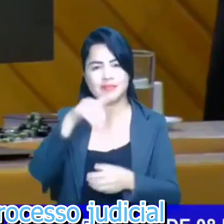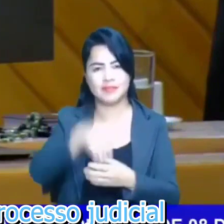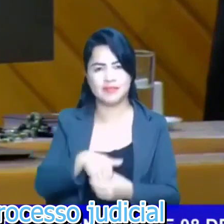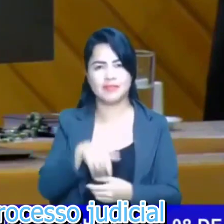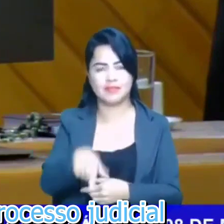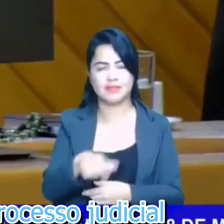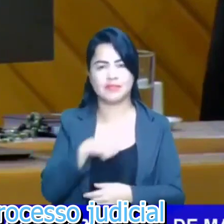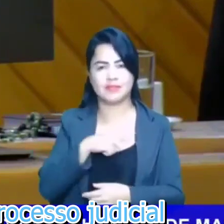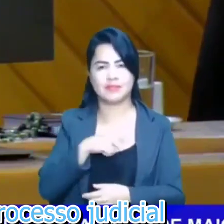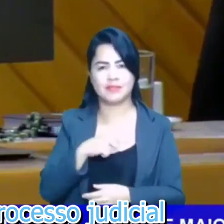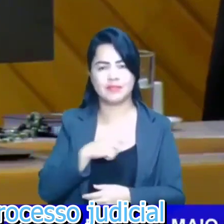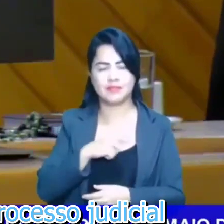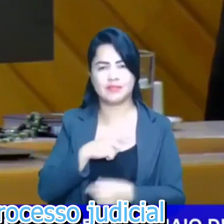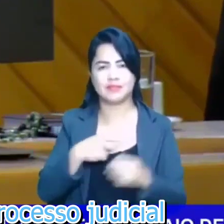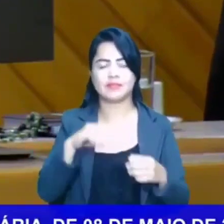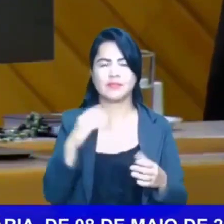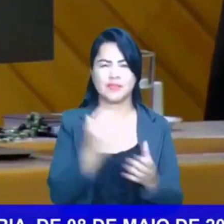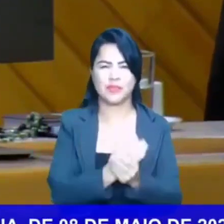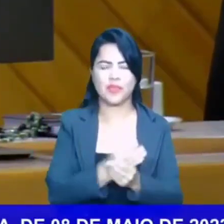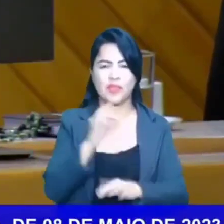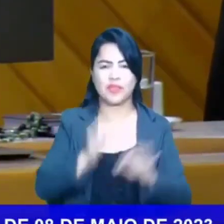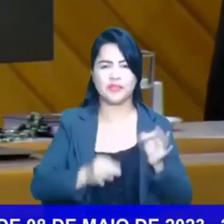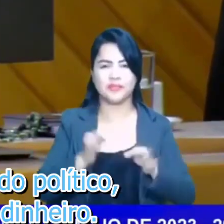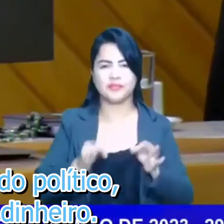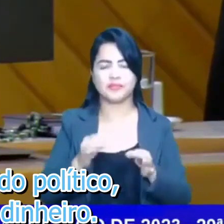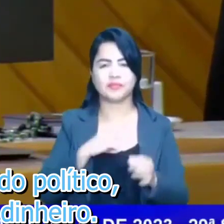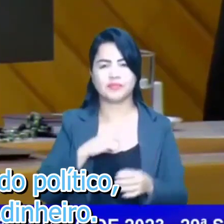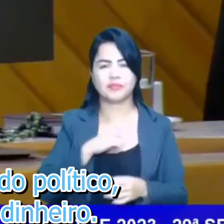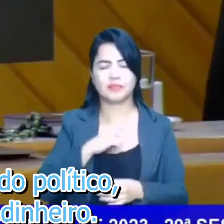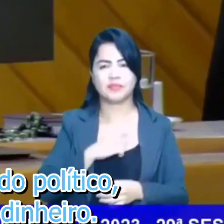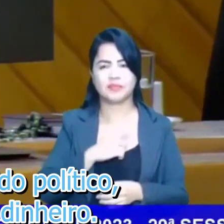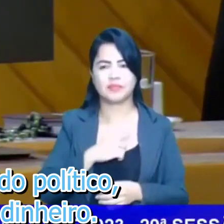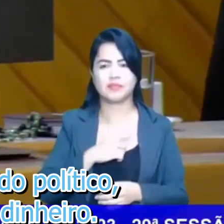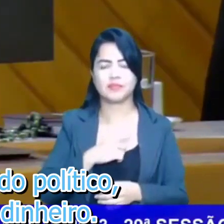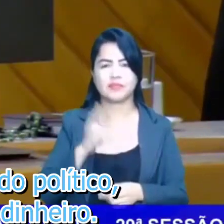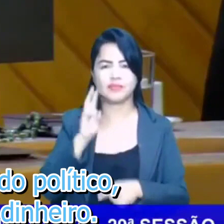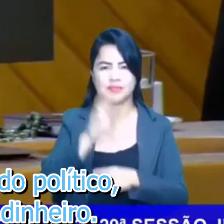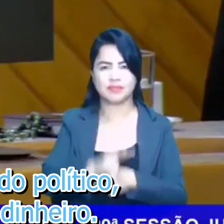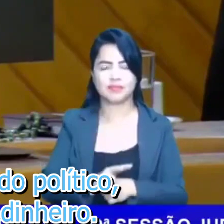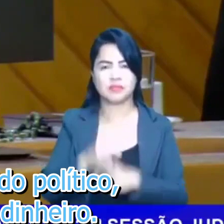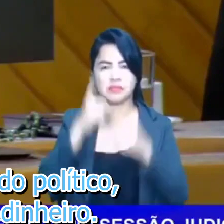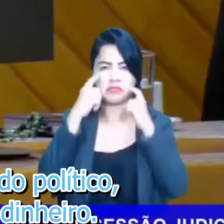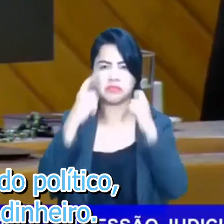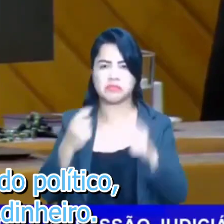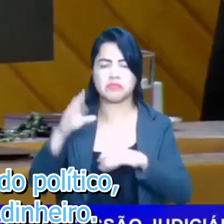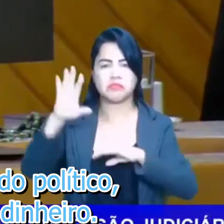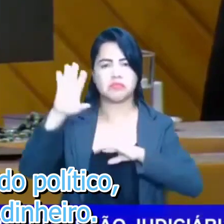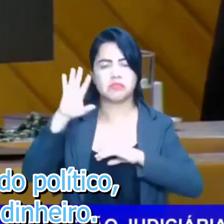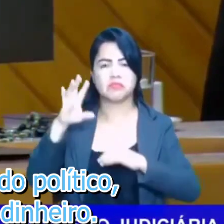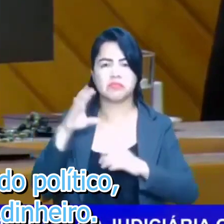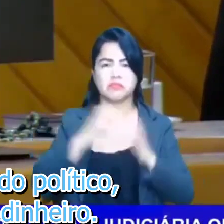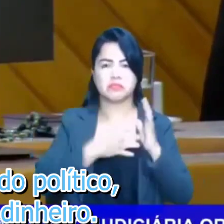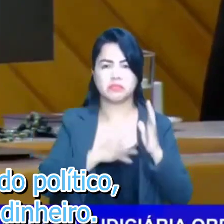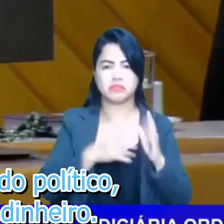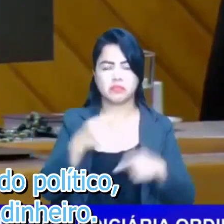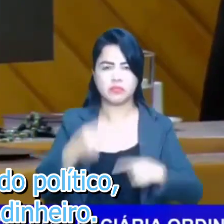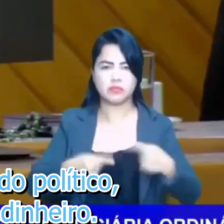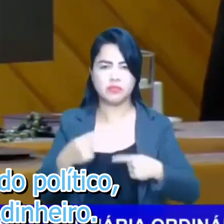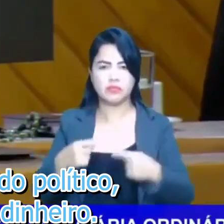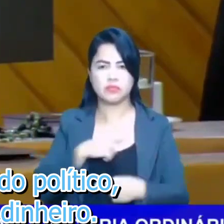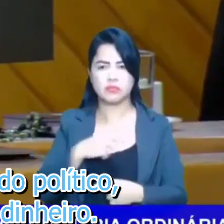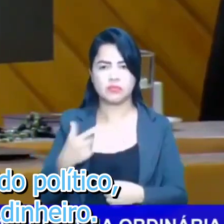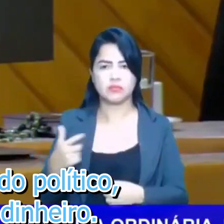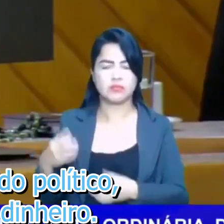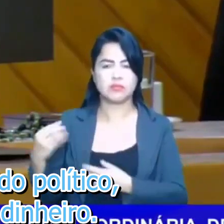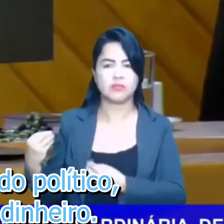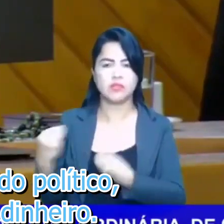favor destas, bem como em processo judicial decorrente de defesa de interesses de candidato ou partido político, não constitui doação de